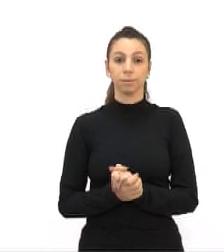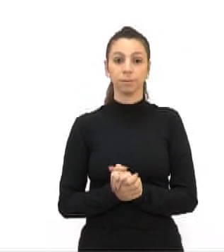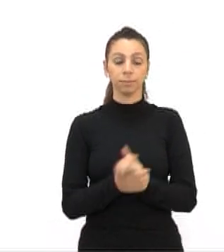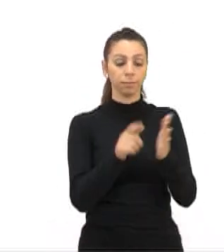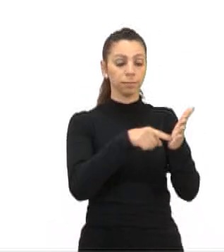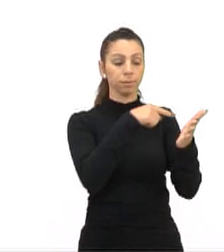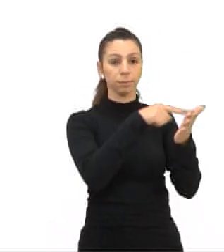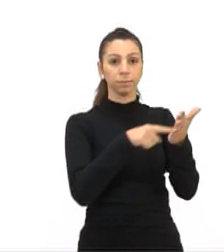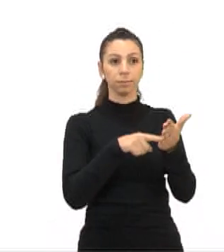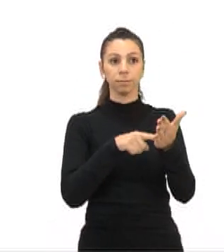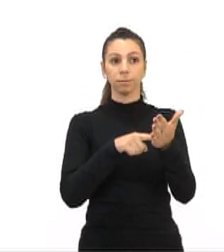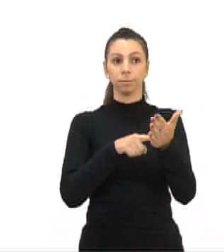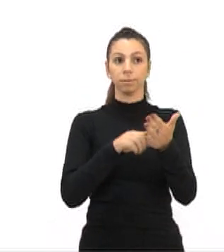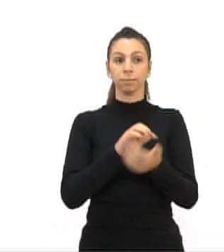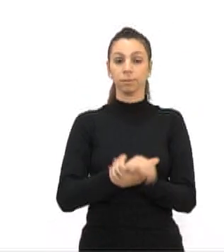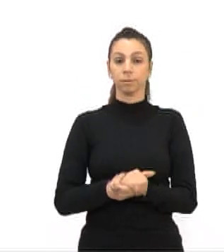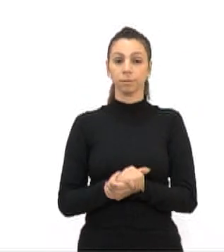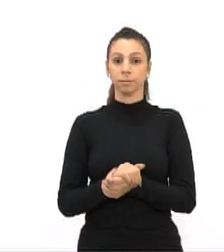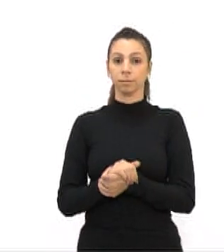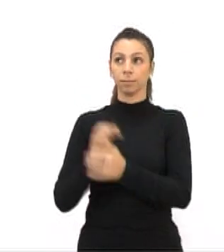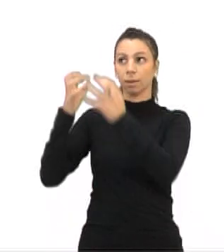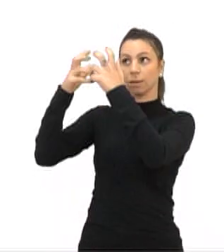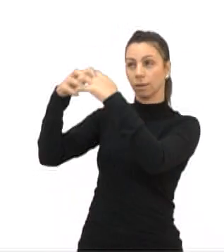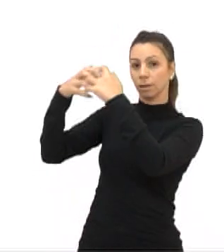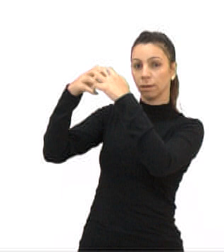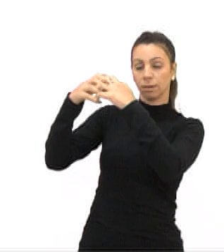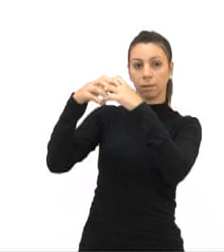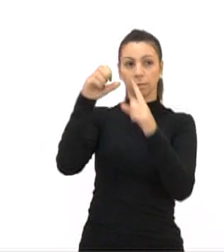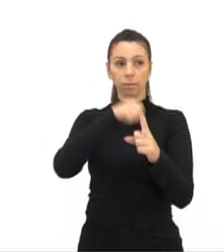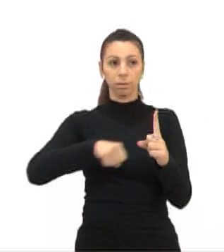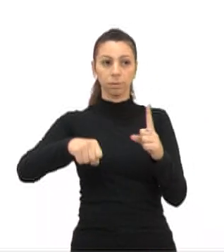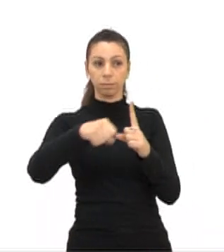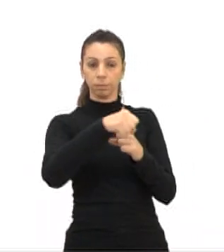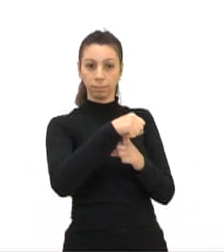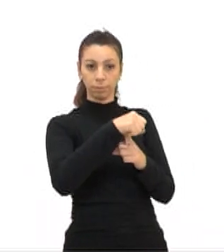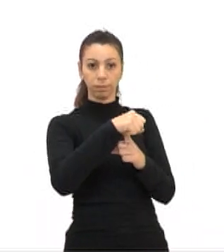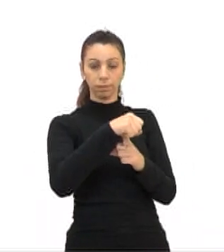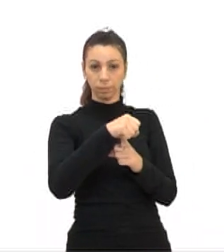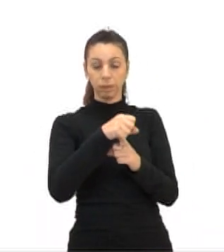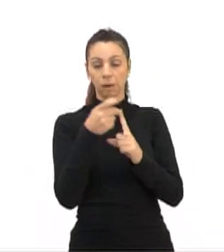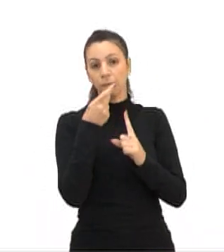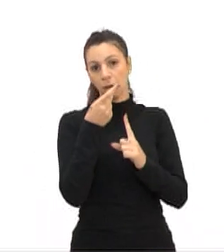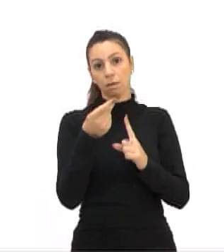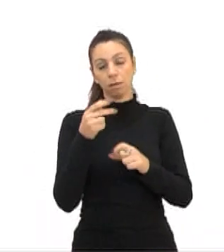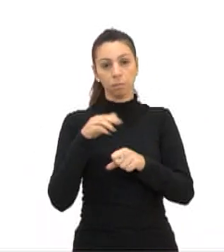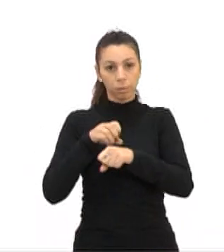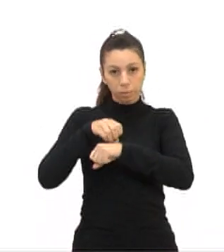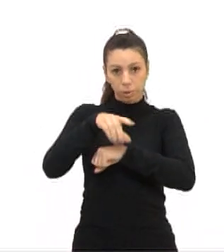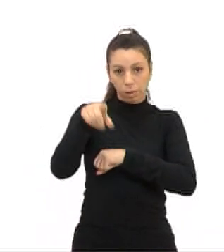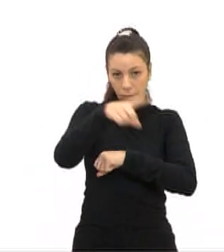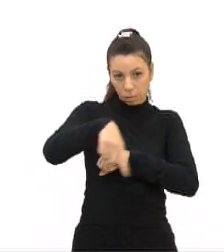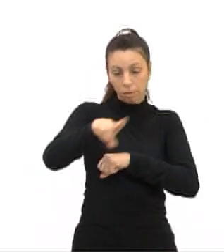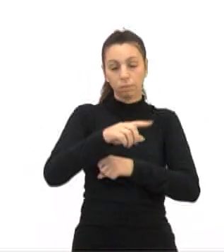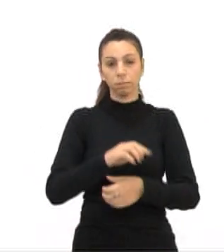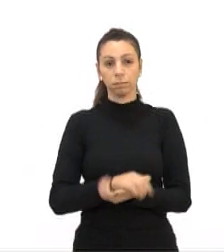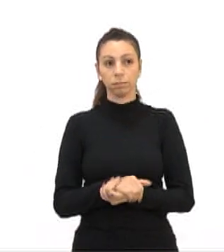Assinale o autor da obra A Imaginação Sociológica, que nós falamos anteriormente, a